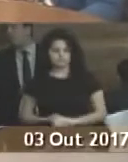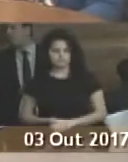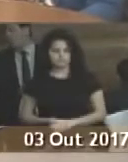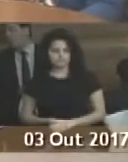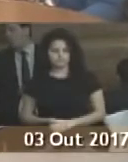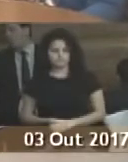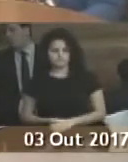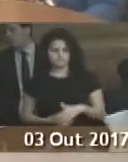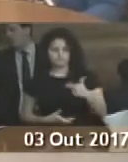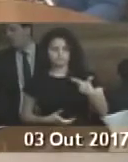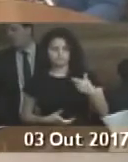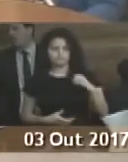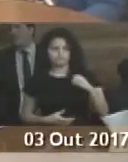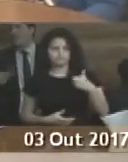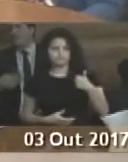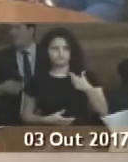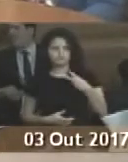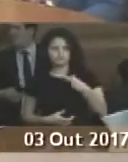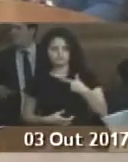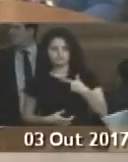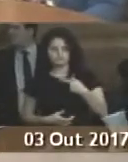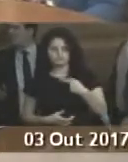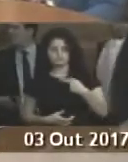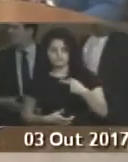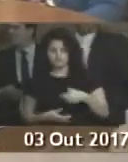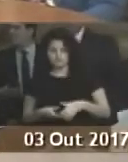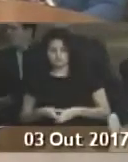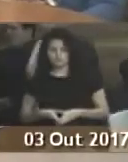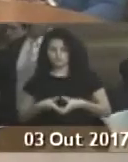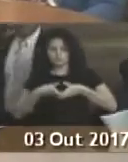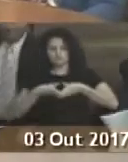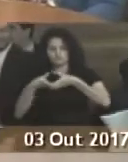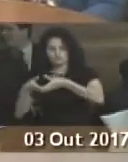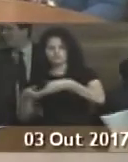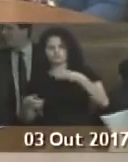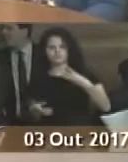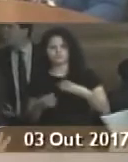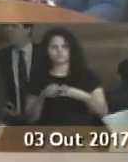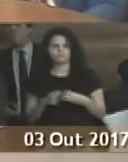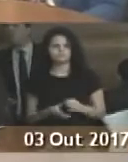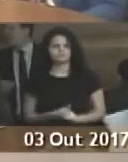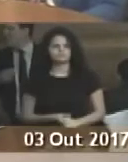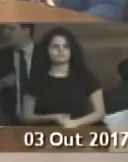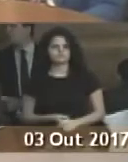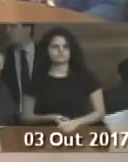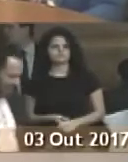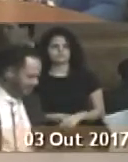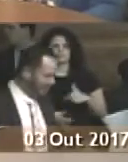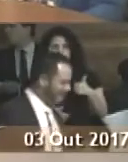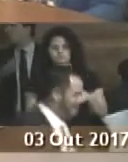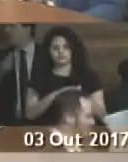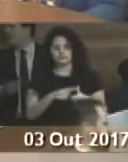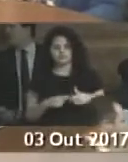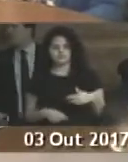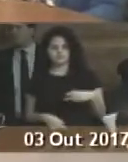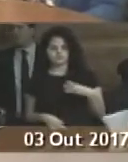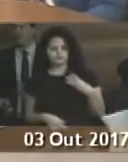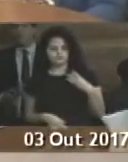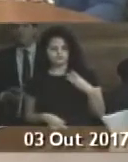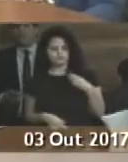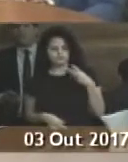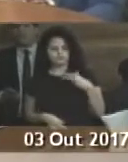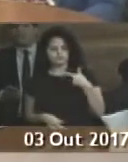quarto colocado, primeira etapa do Circuito Brasileiro de Canoagem Oceânica Sênior. Terceiro colocado, segunda etapa do Círculo Brasileiro de Canoagem